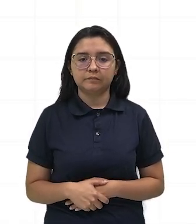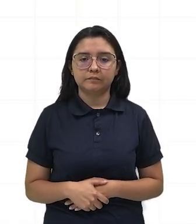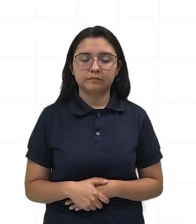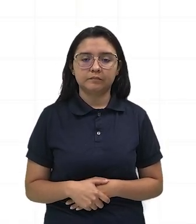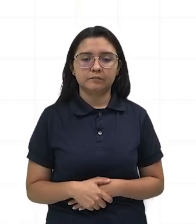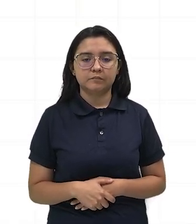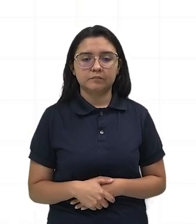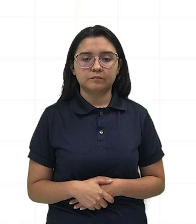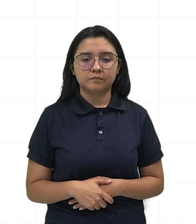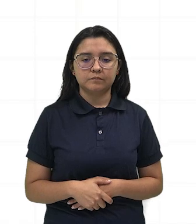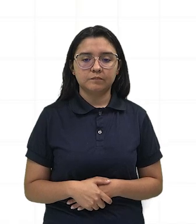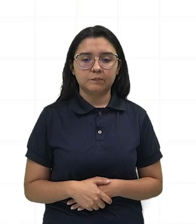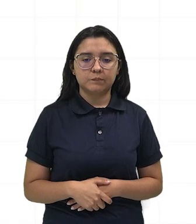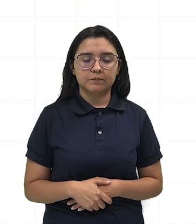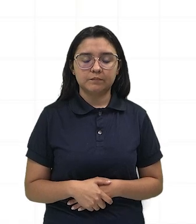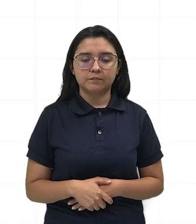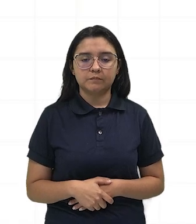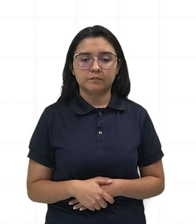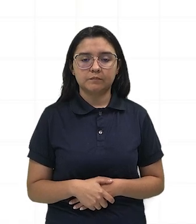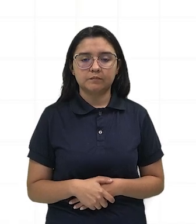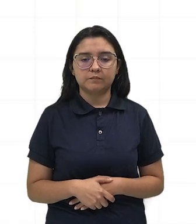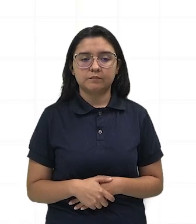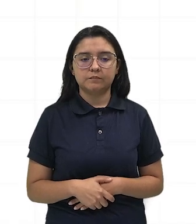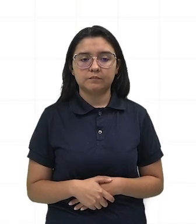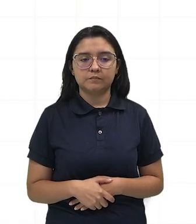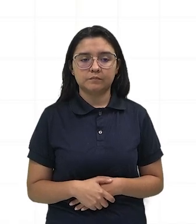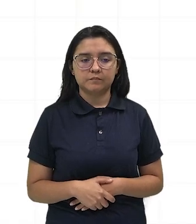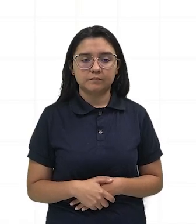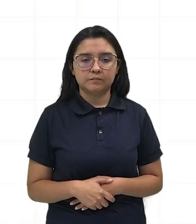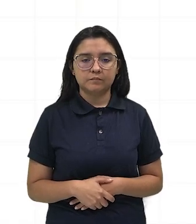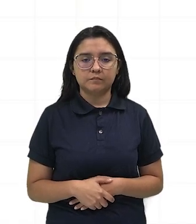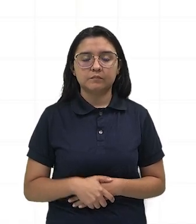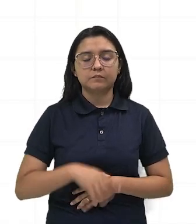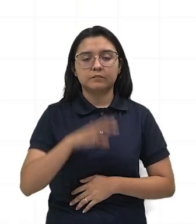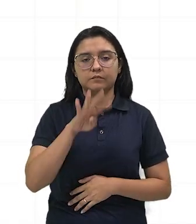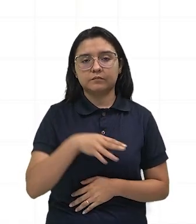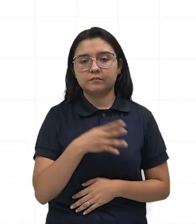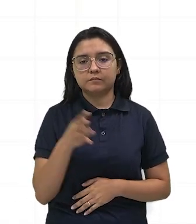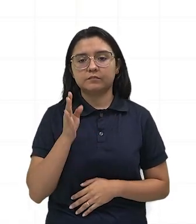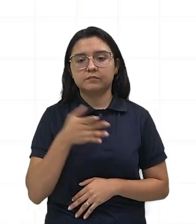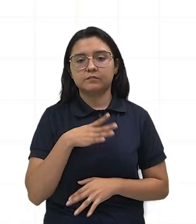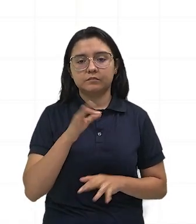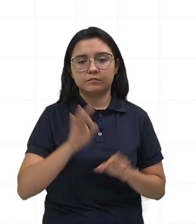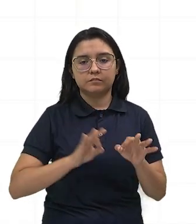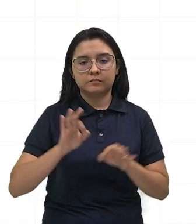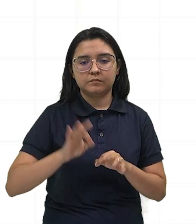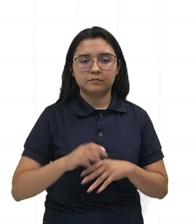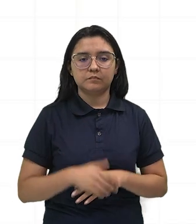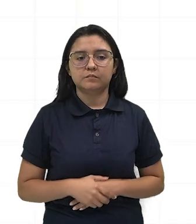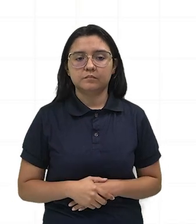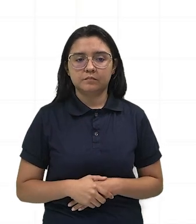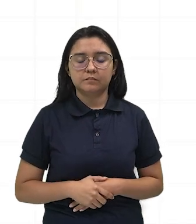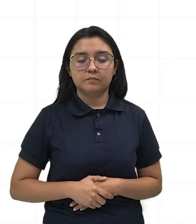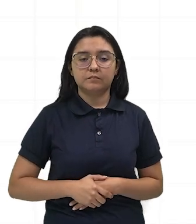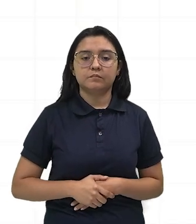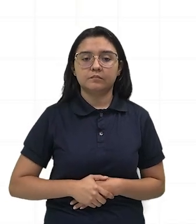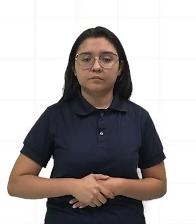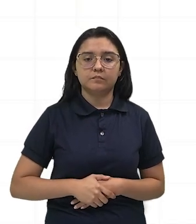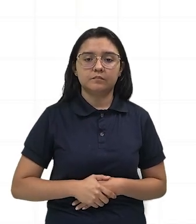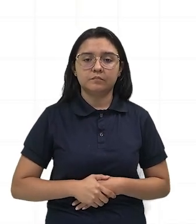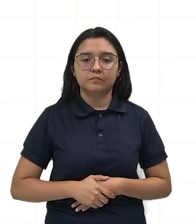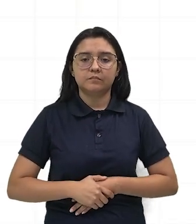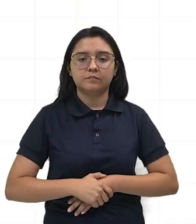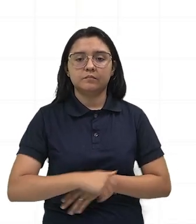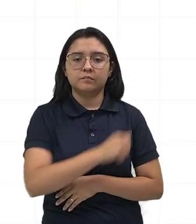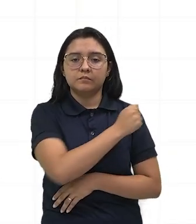dados aí, apresentarmos. Né? Aqui na tabela já está bem organizado. Né? Podemos aqui, o aluno C, qual foi